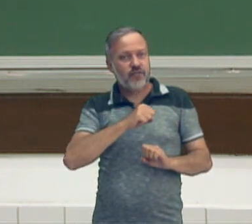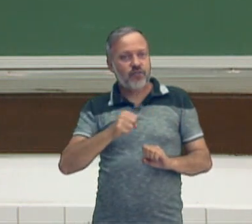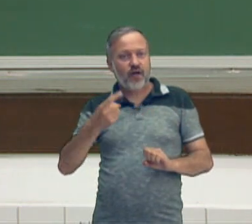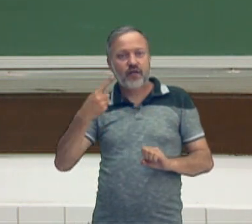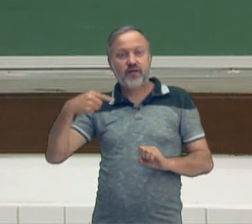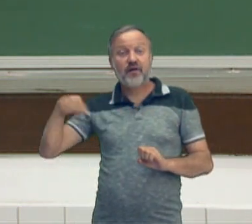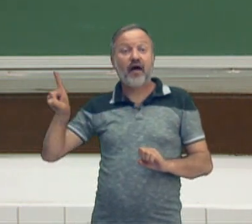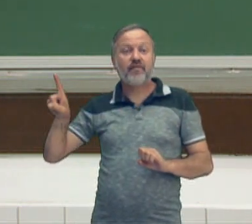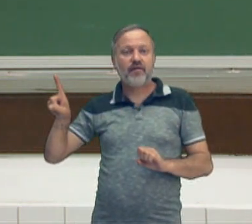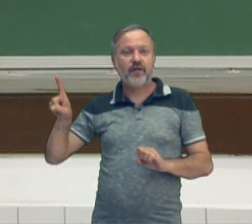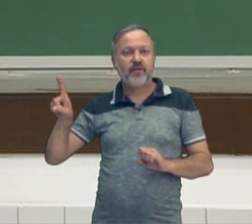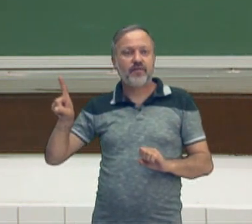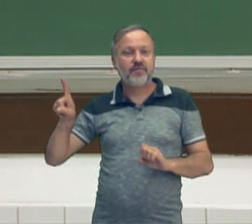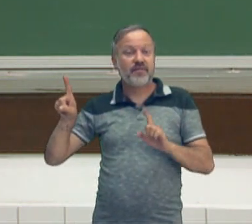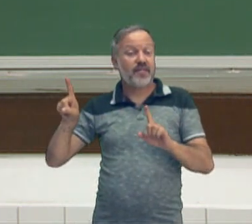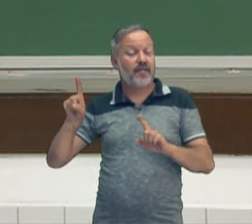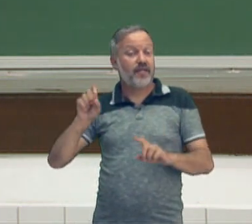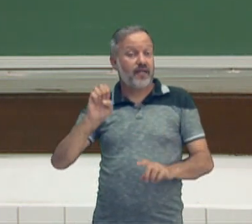quê?